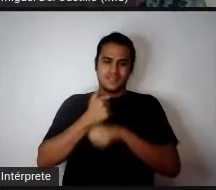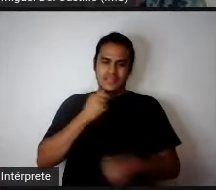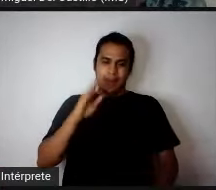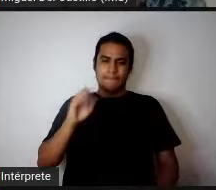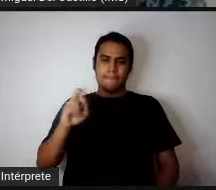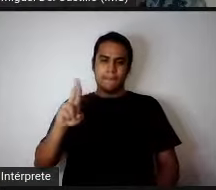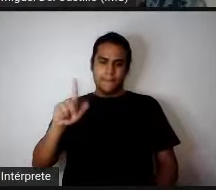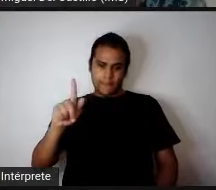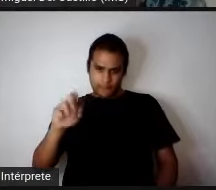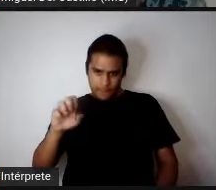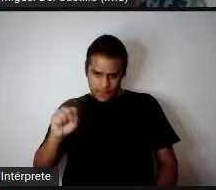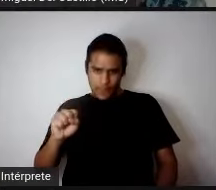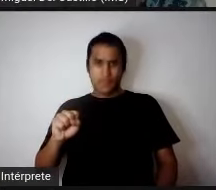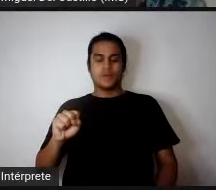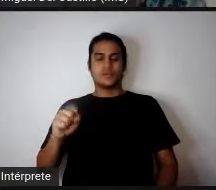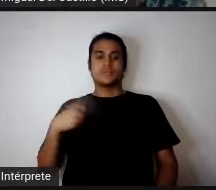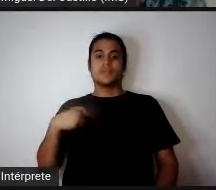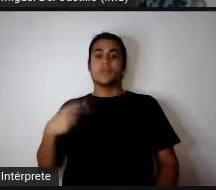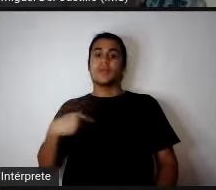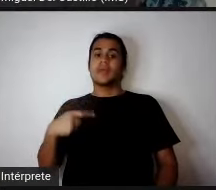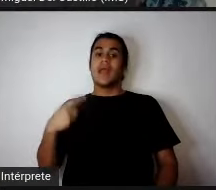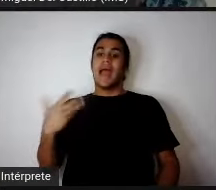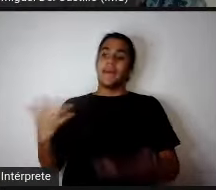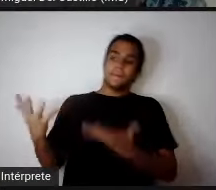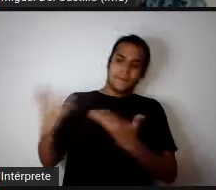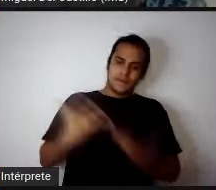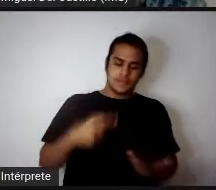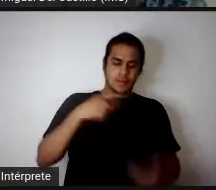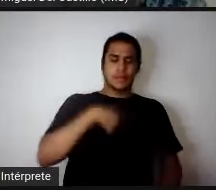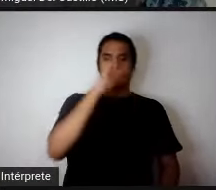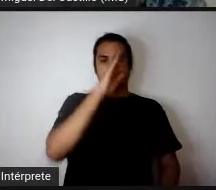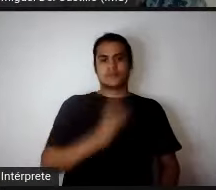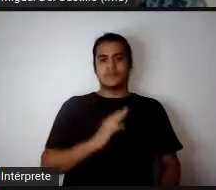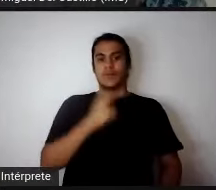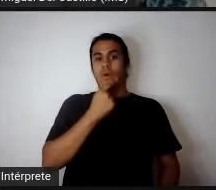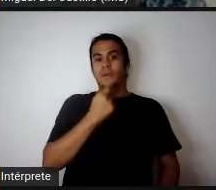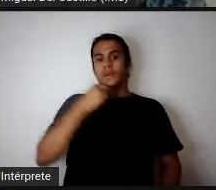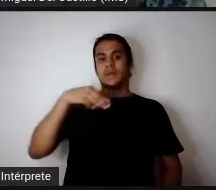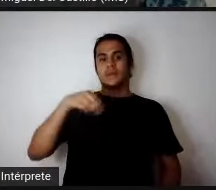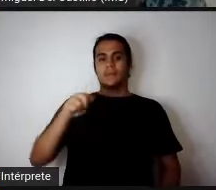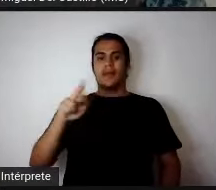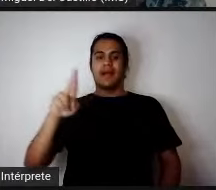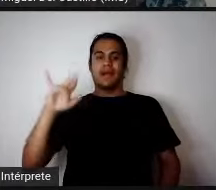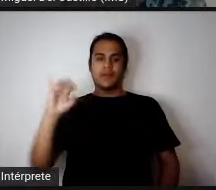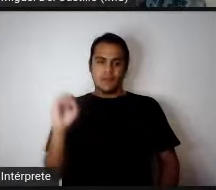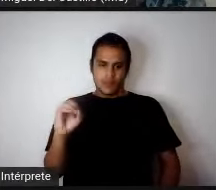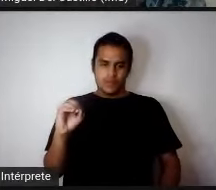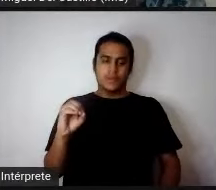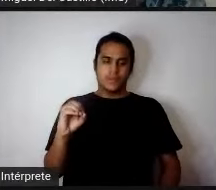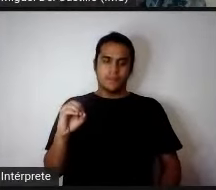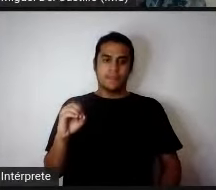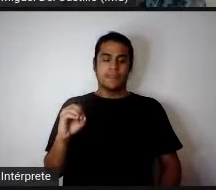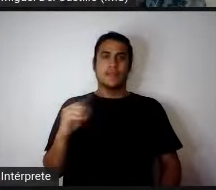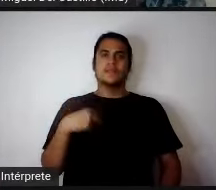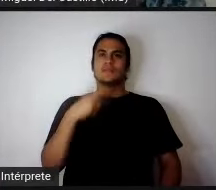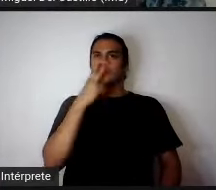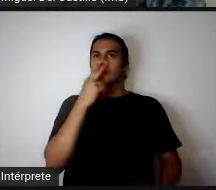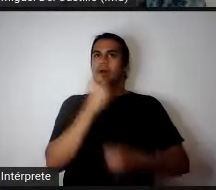me introduziu ao Brasil foi o Mário Cravo. Isso foi em